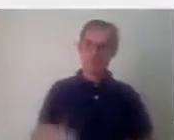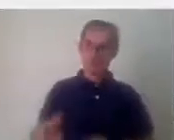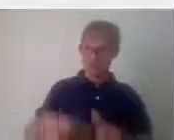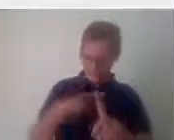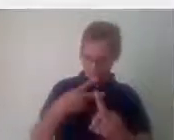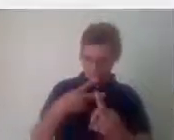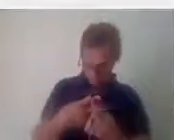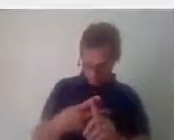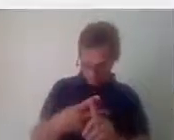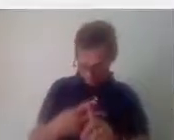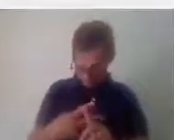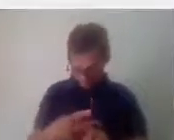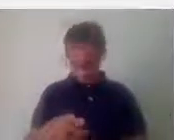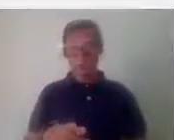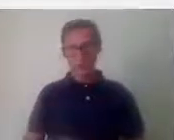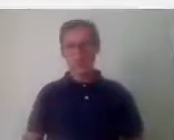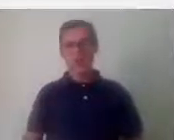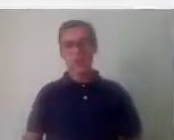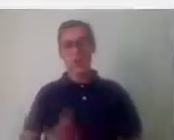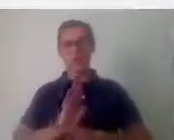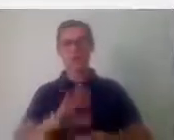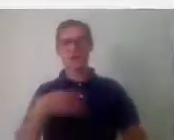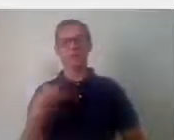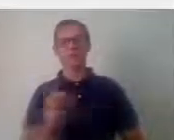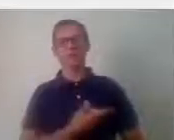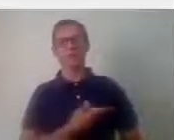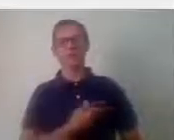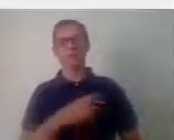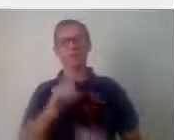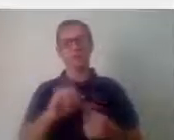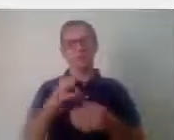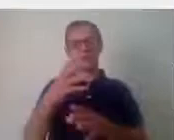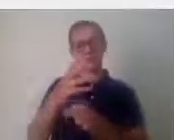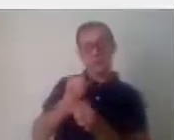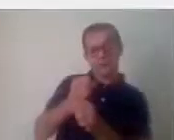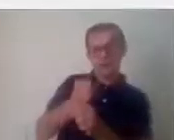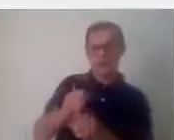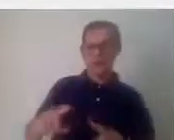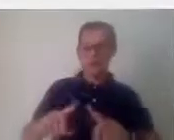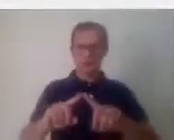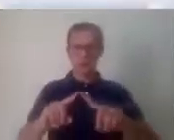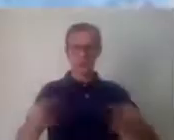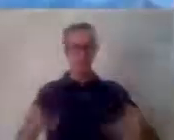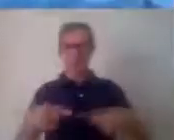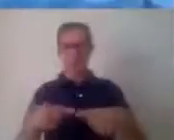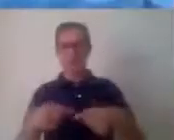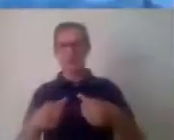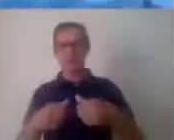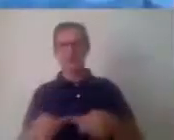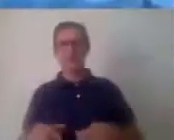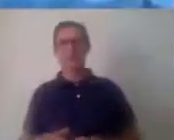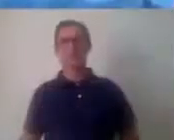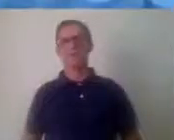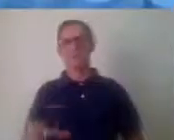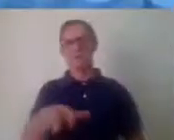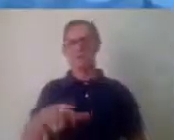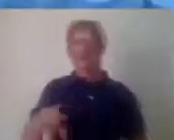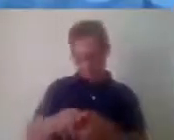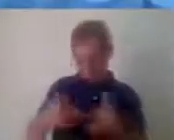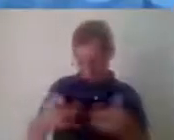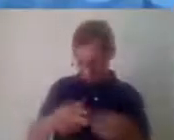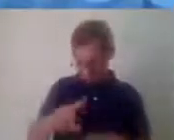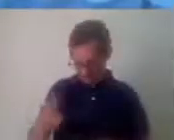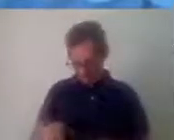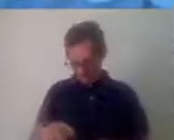duplas, elas nos possibilitam fazer o cálculo da área dessas regiões. E você vai perceber que com a